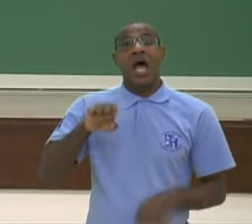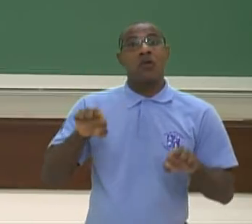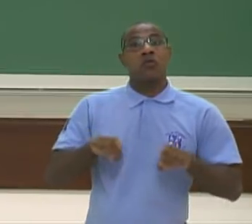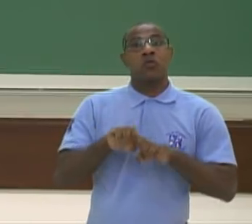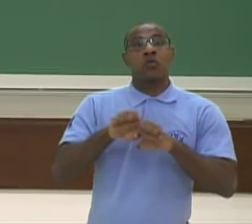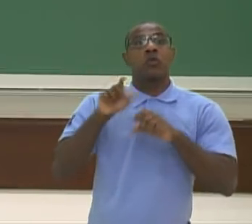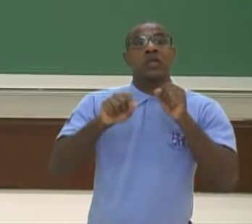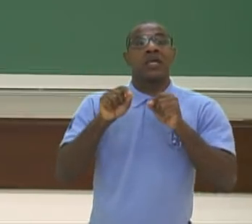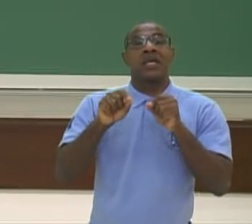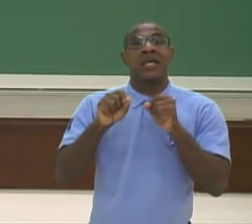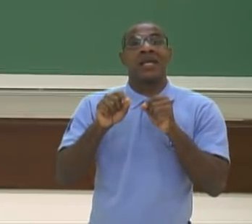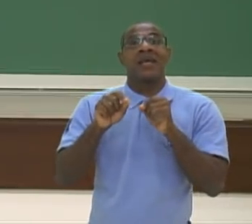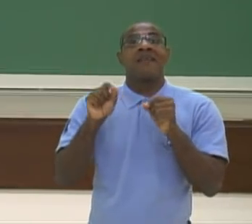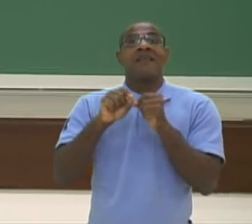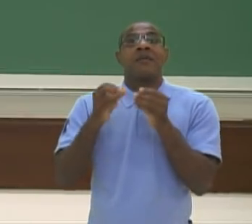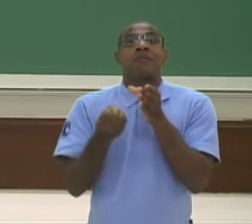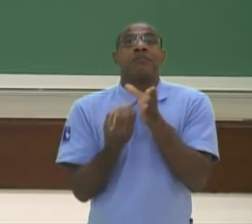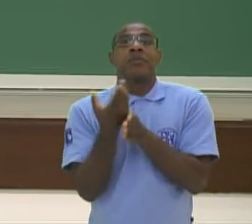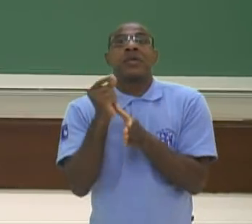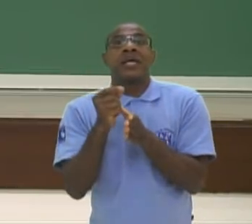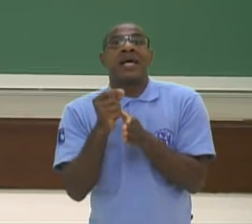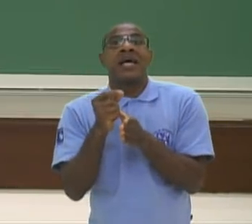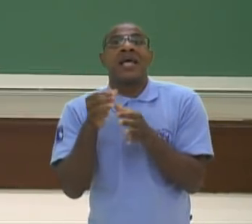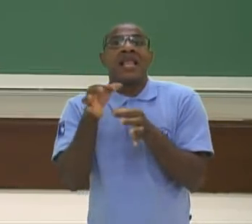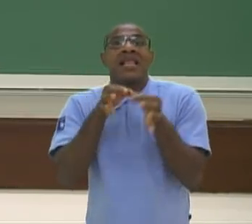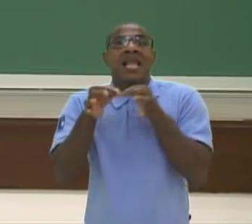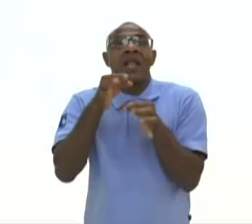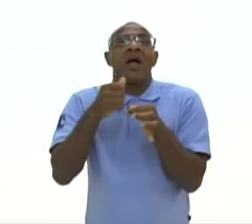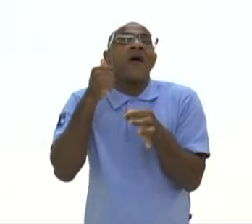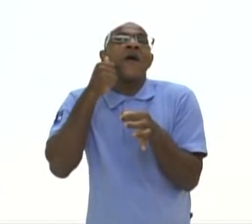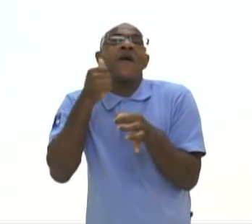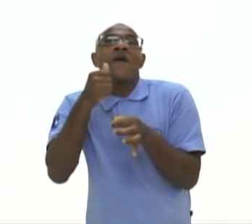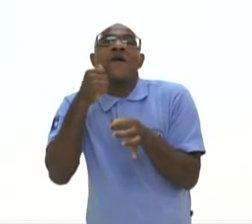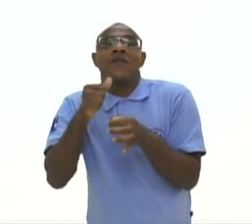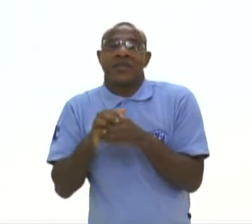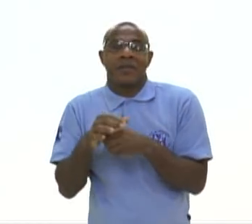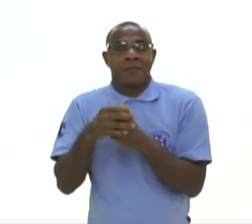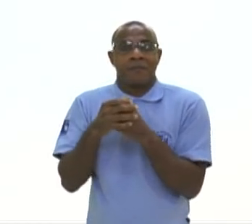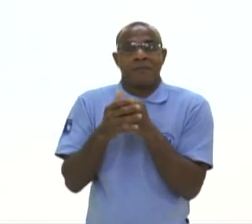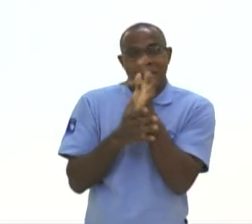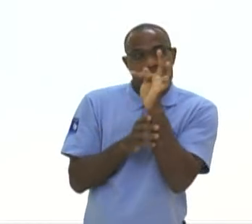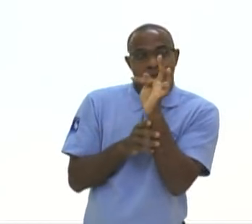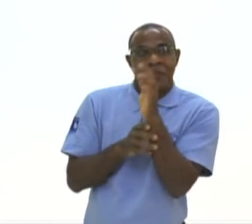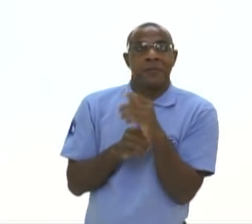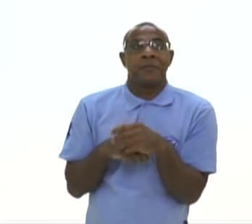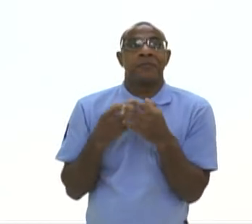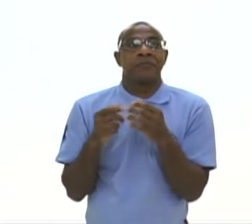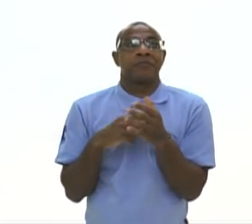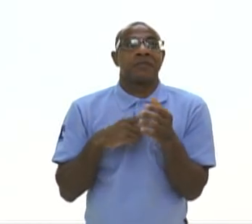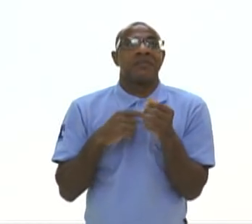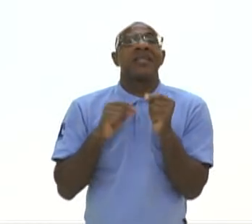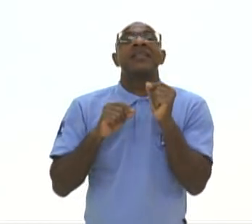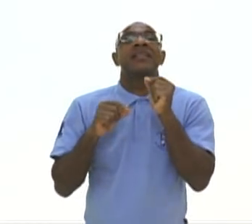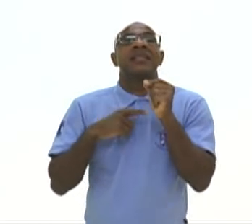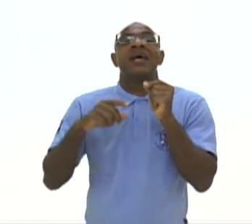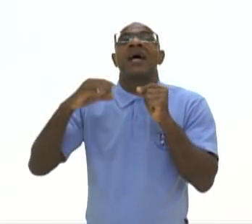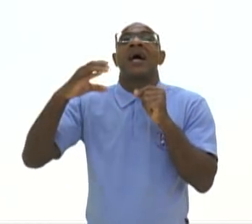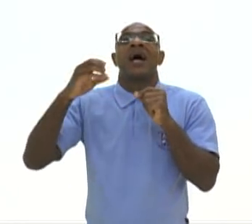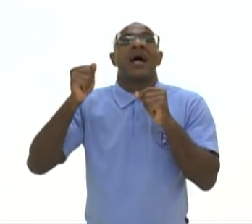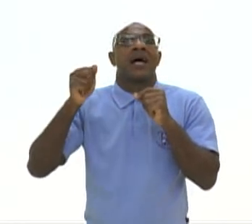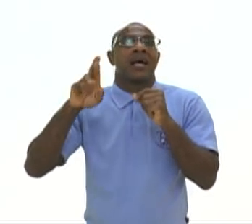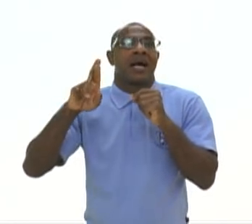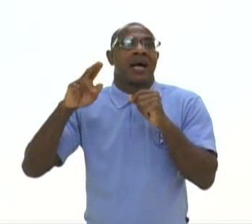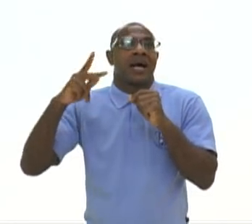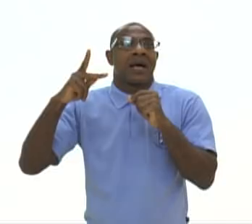produzir células femininas na flor. O gineceu, ele vai ter carpelos. Lá